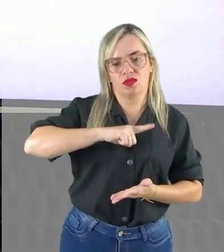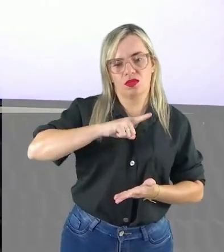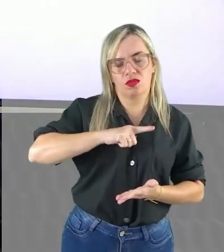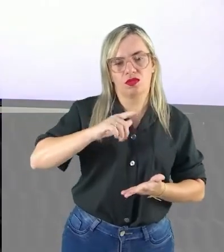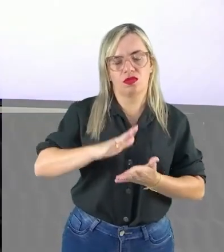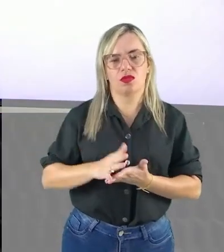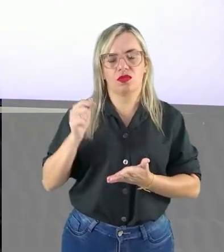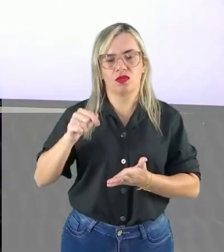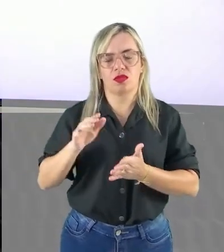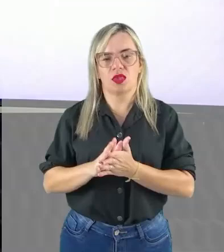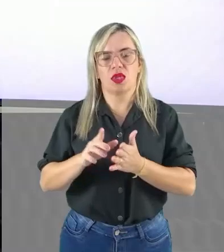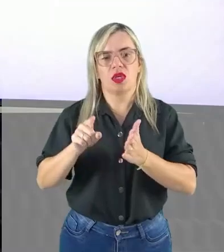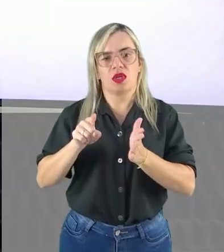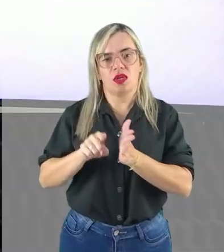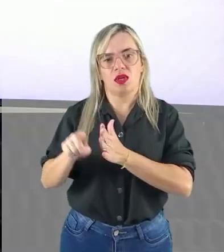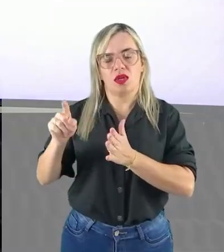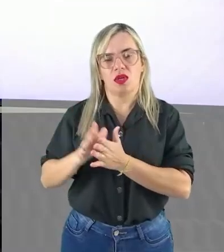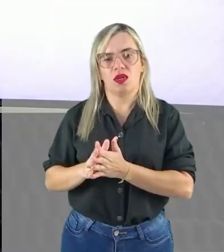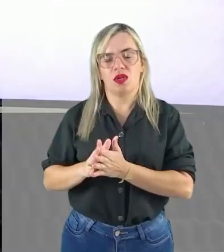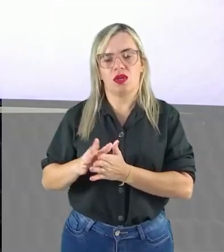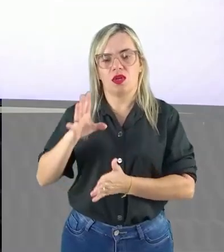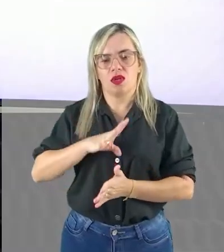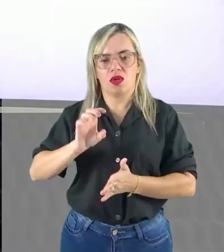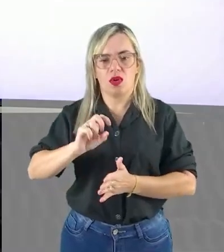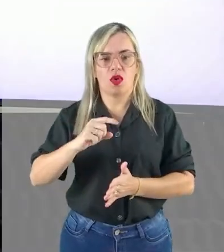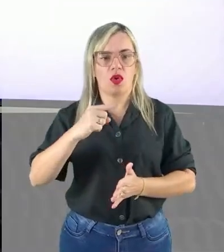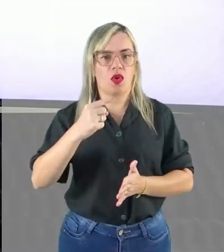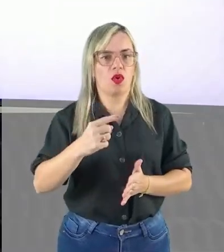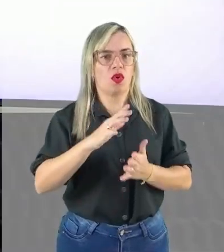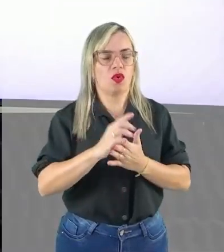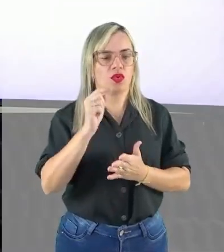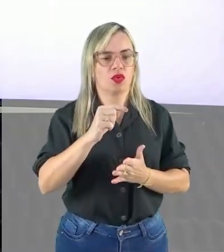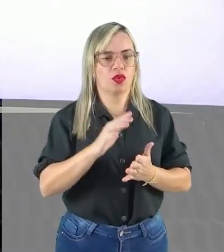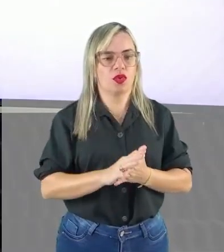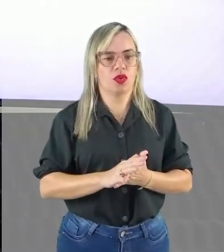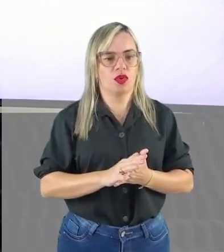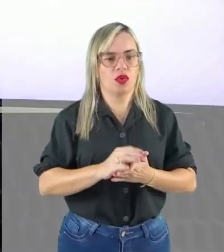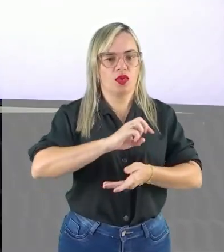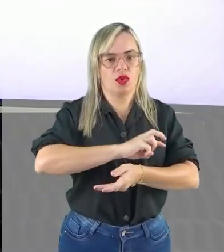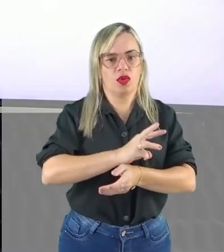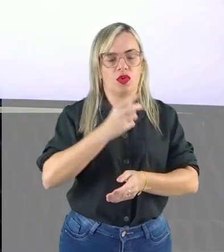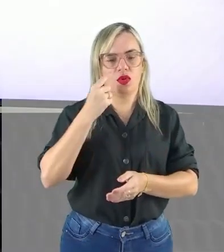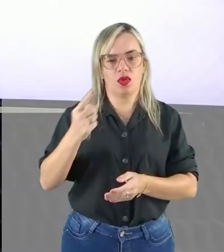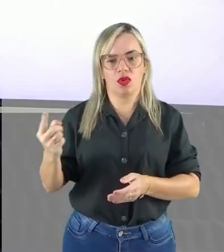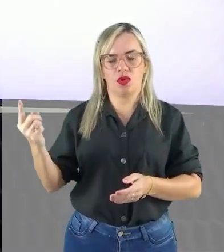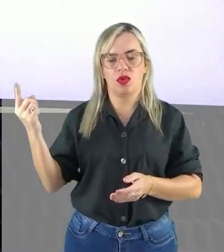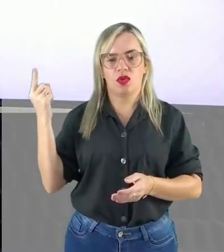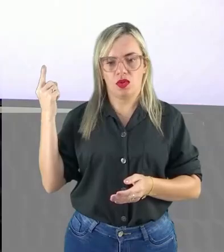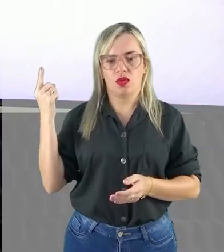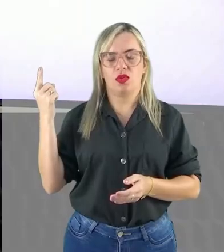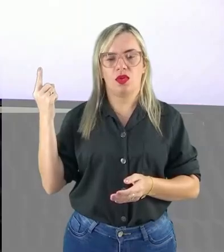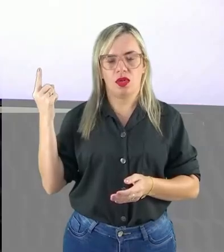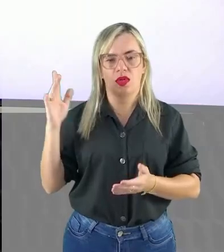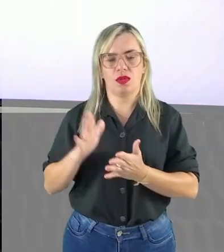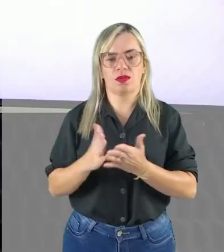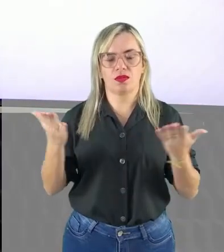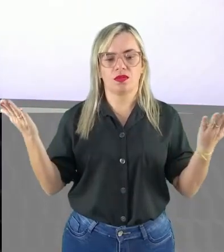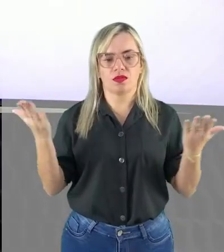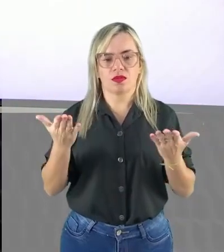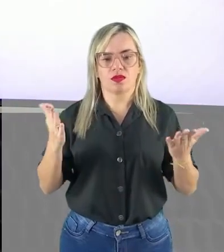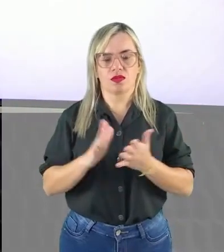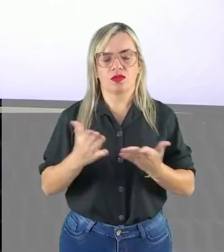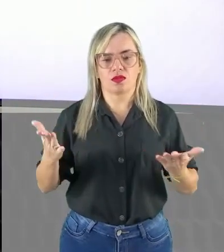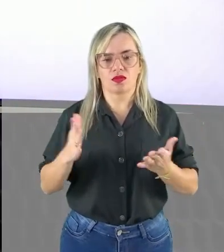está em português e o outro não. Questão da UEMA, vamos ter aqui, mi robô gato disse miau. Ou